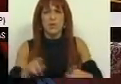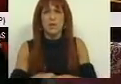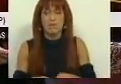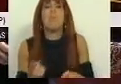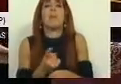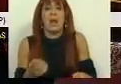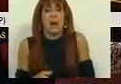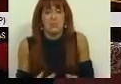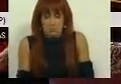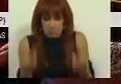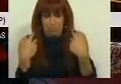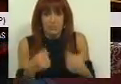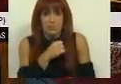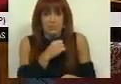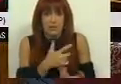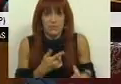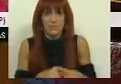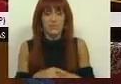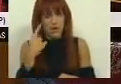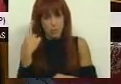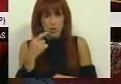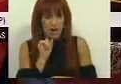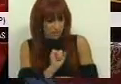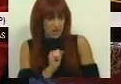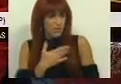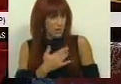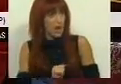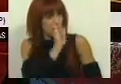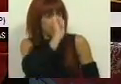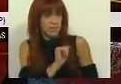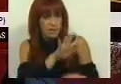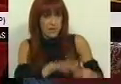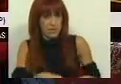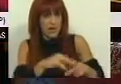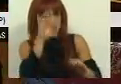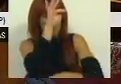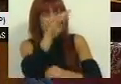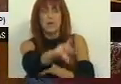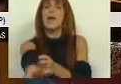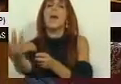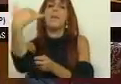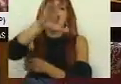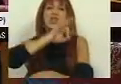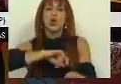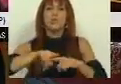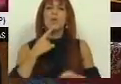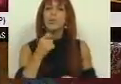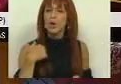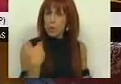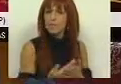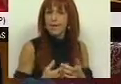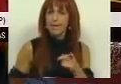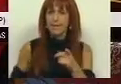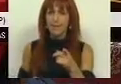para nada serviu, e que refletiam aquela que era a vontade das Assembleias de freguesia. Sr. Deputado, a pergunta que tenho para lhe